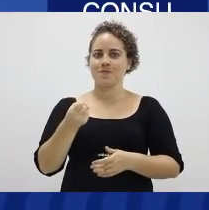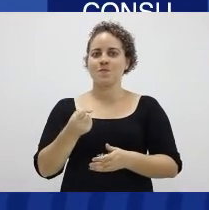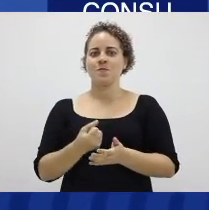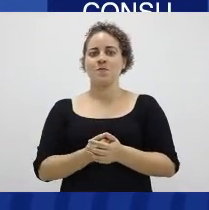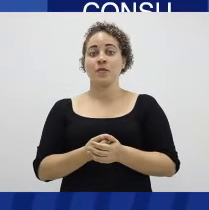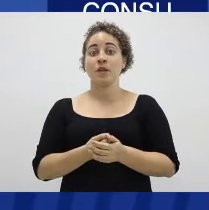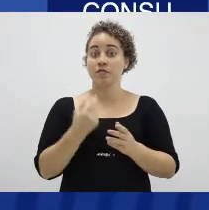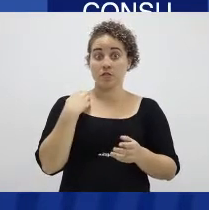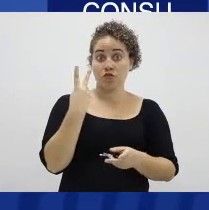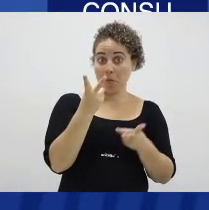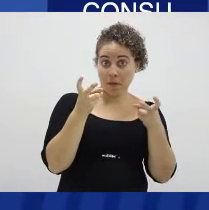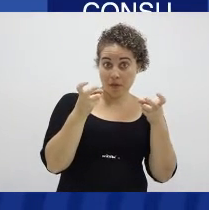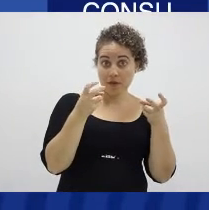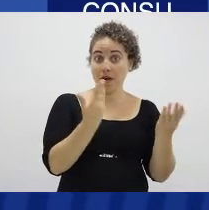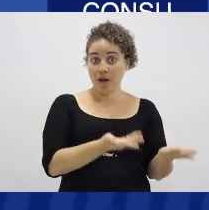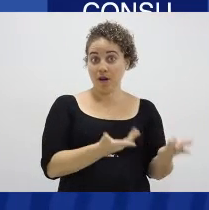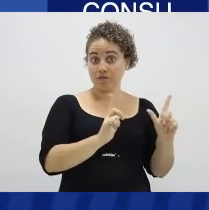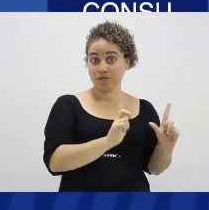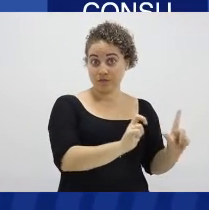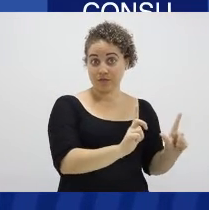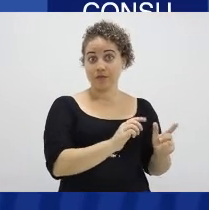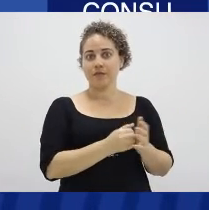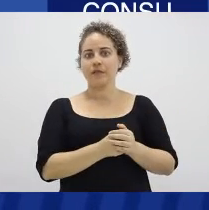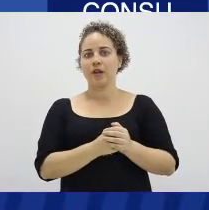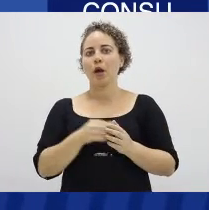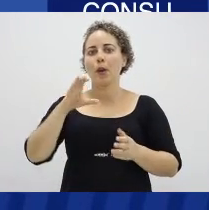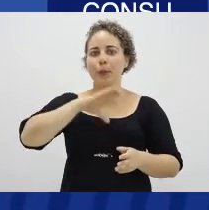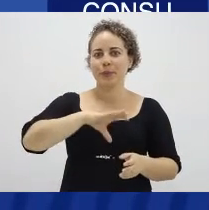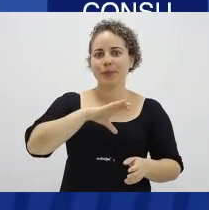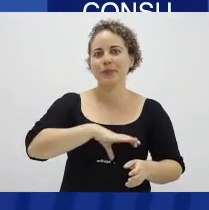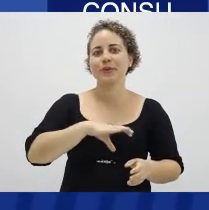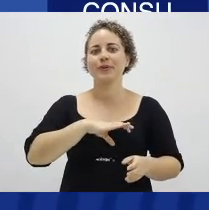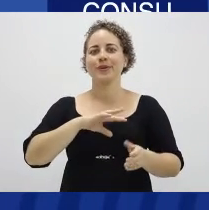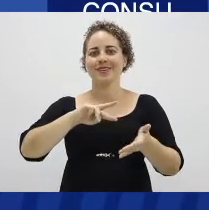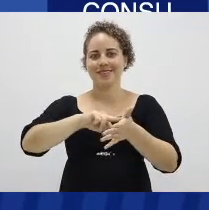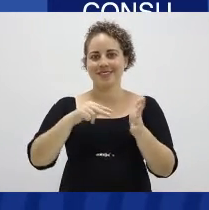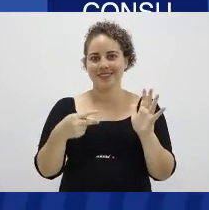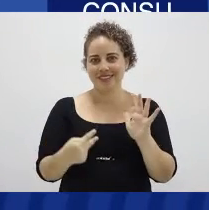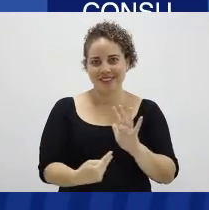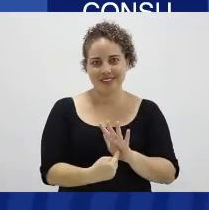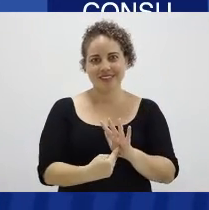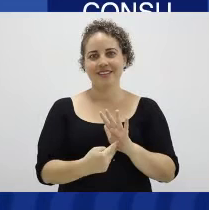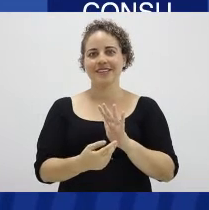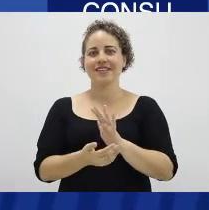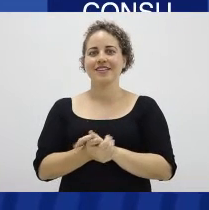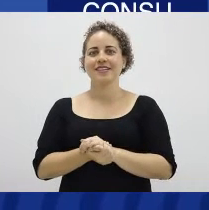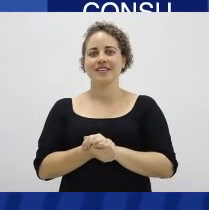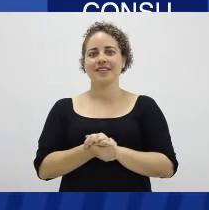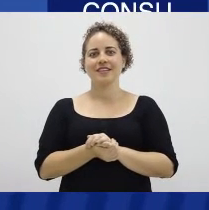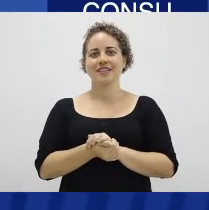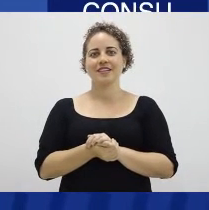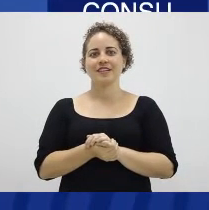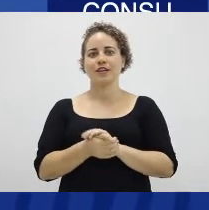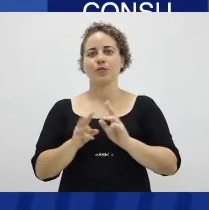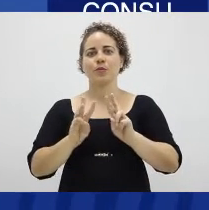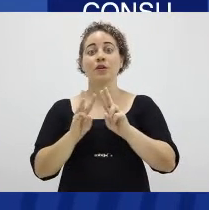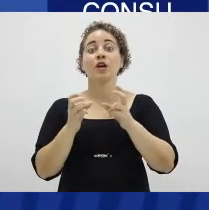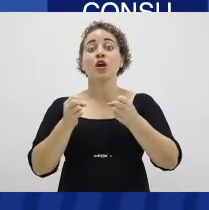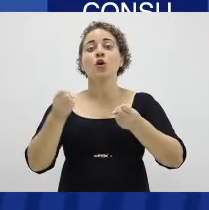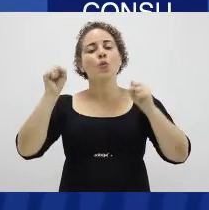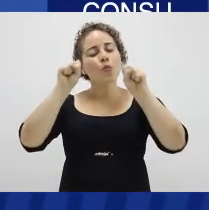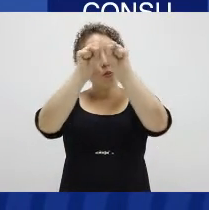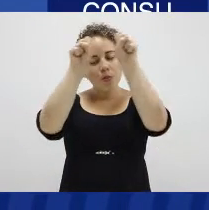o WMS, traduzindo para o português, significa o software, uma solução para